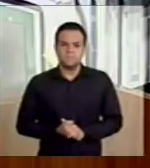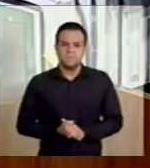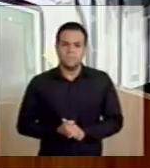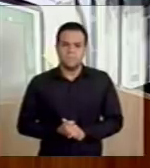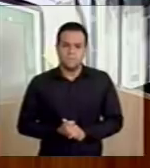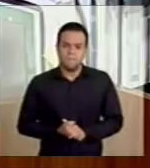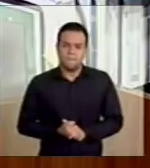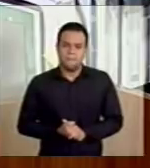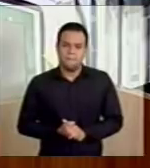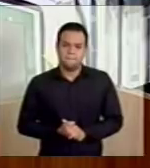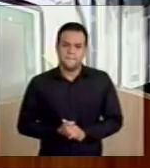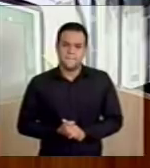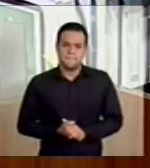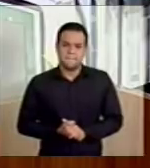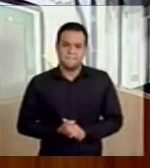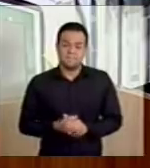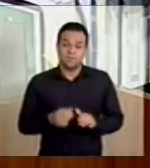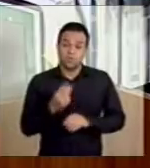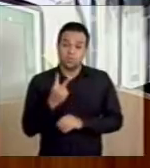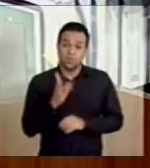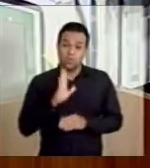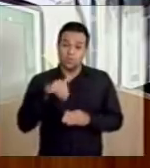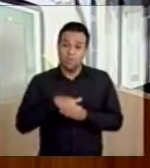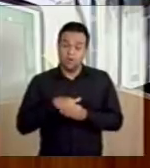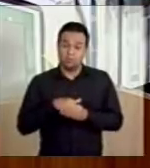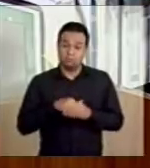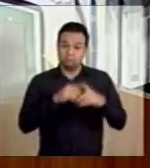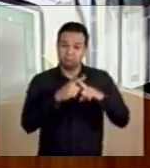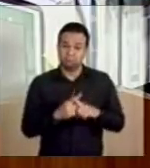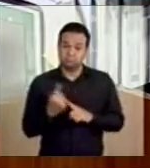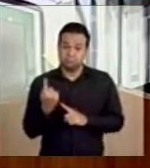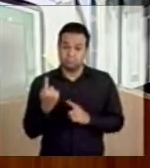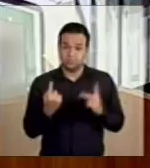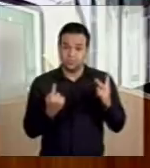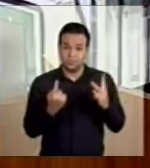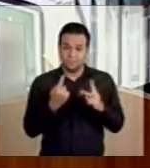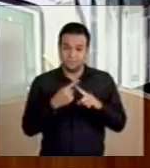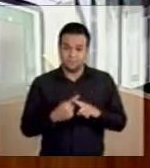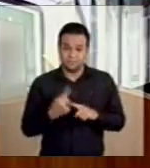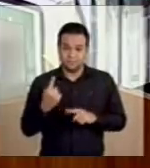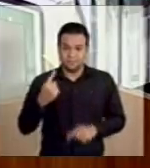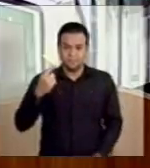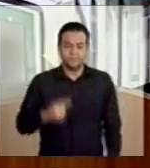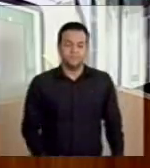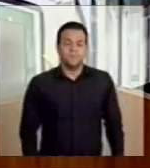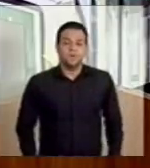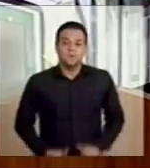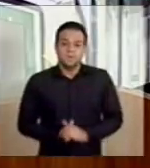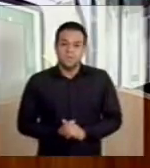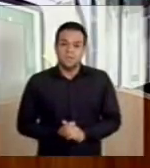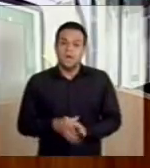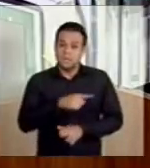uma exígua maioria, 2-1, deu provimento à apelação criminal do doutor Farina e